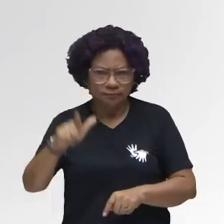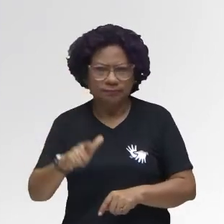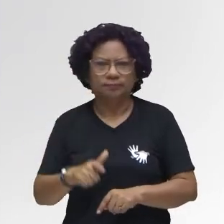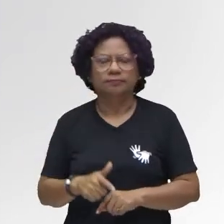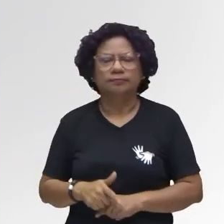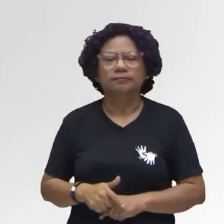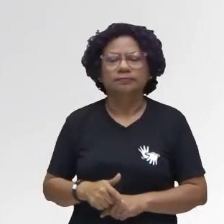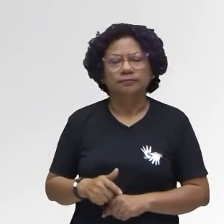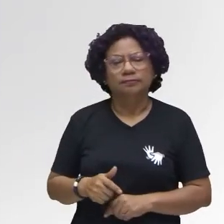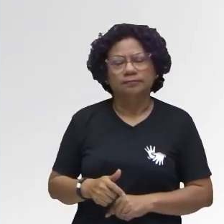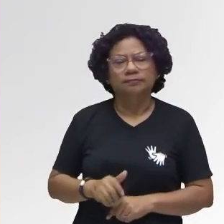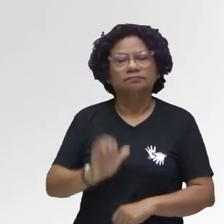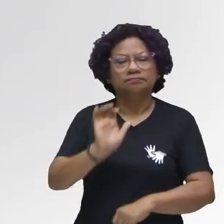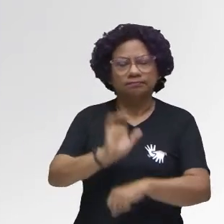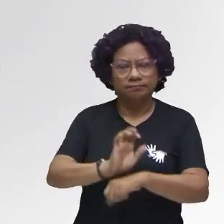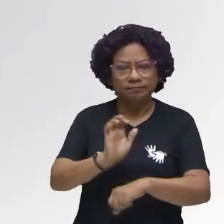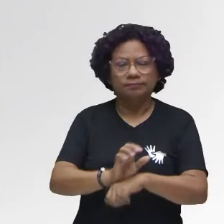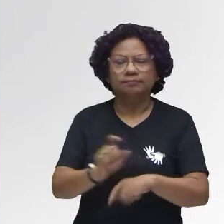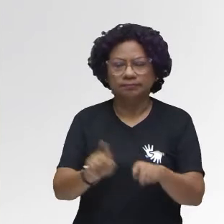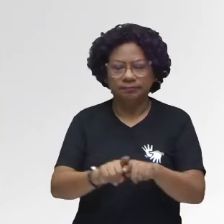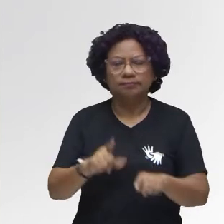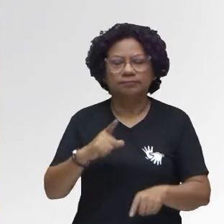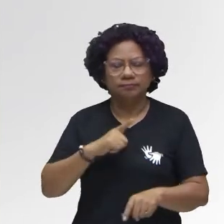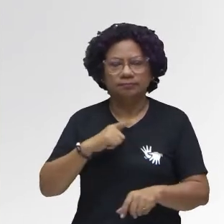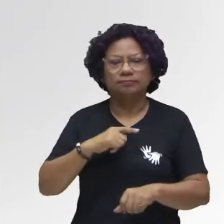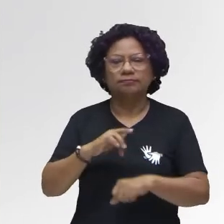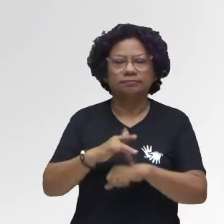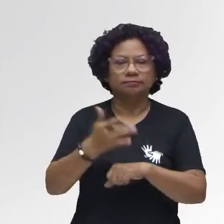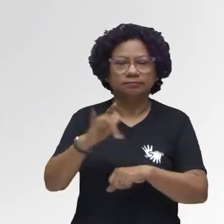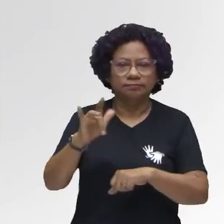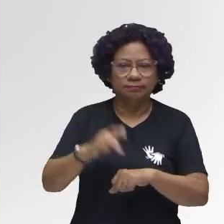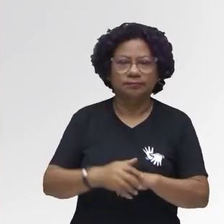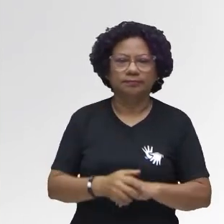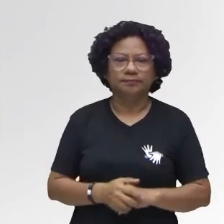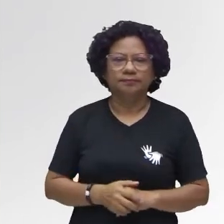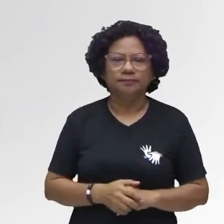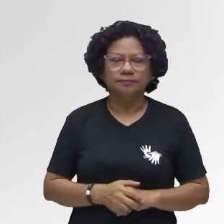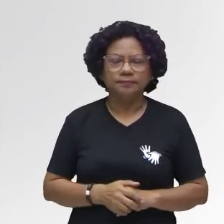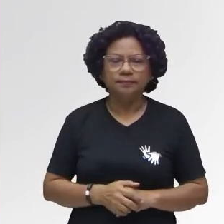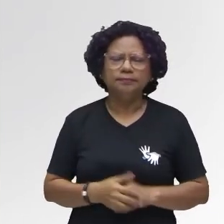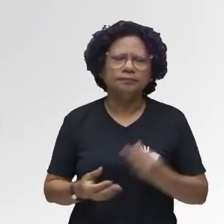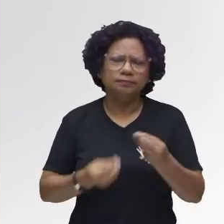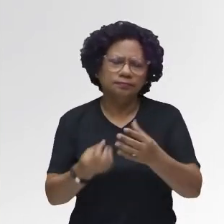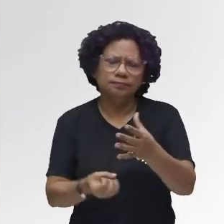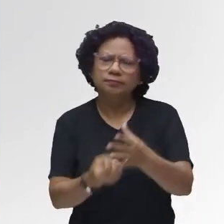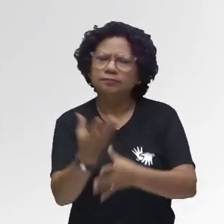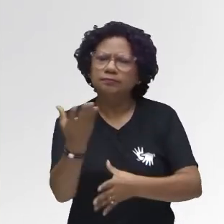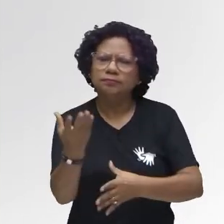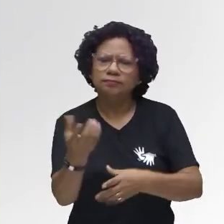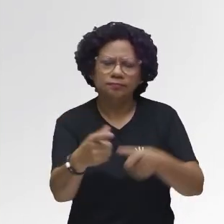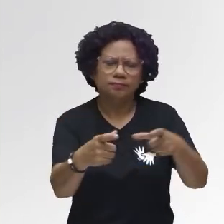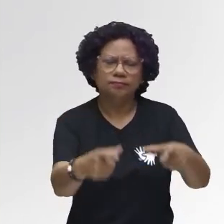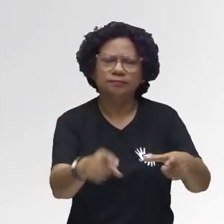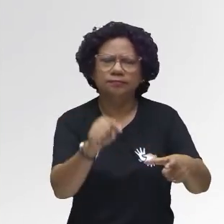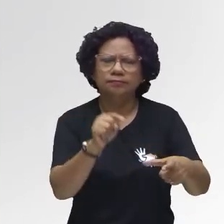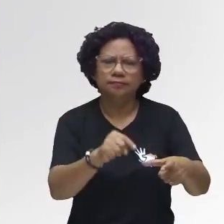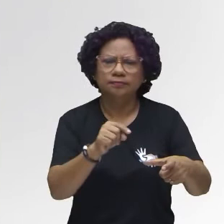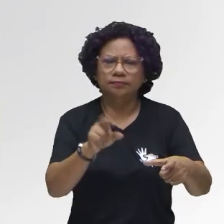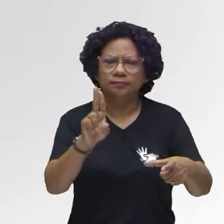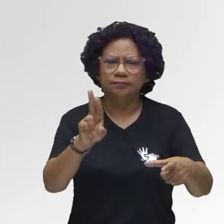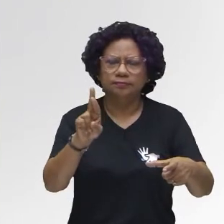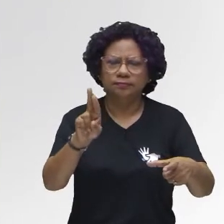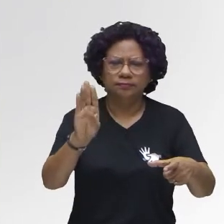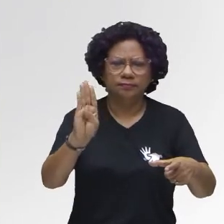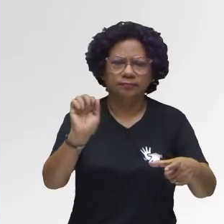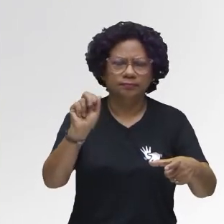que ainda nesse momento, esses núcleos urbanos, eles surgem, eles existem para atender